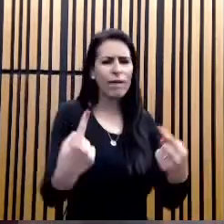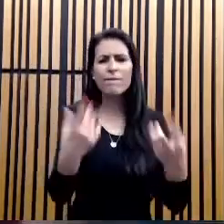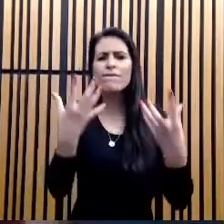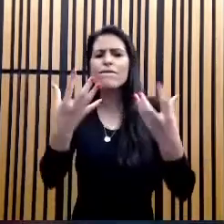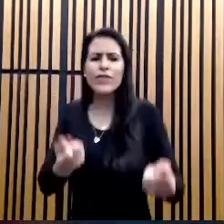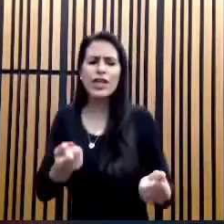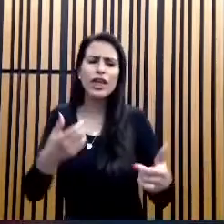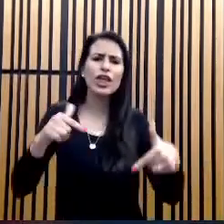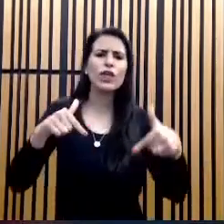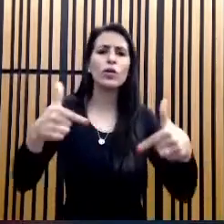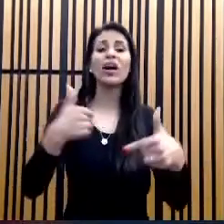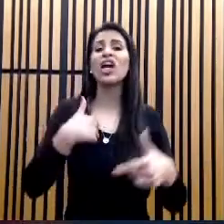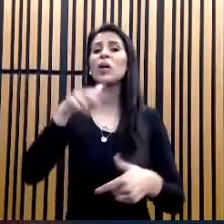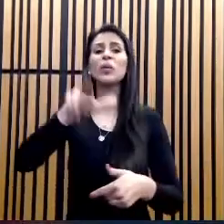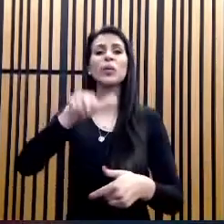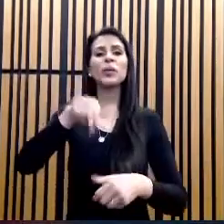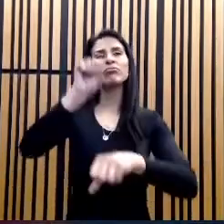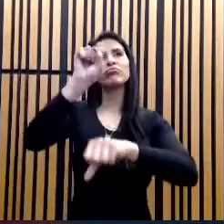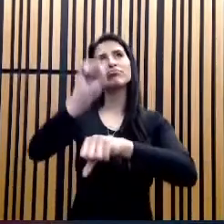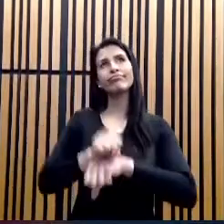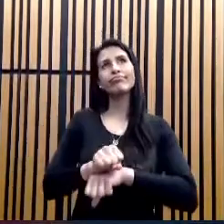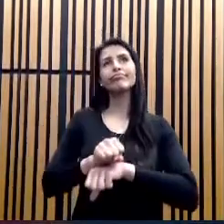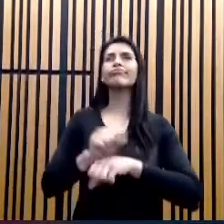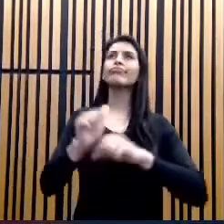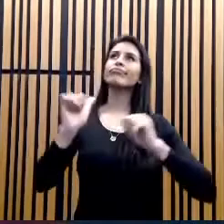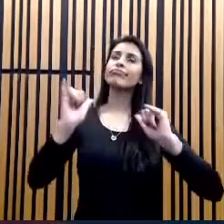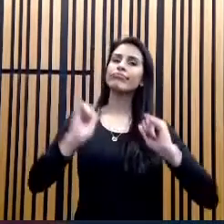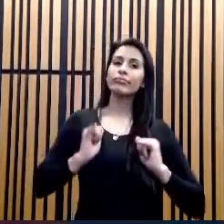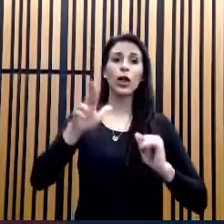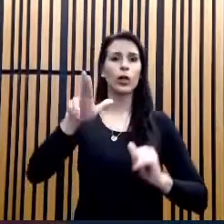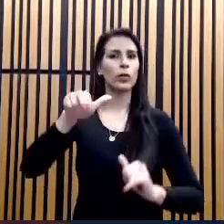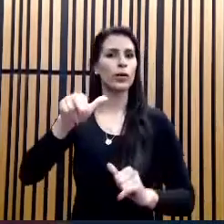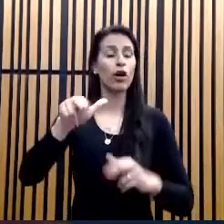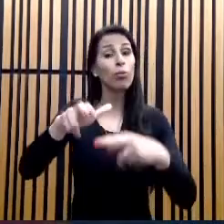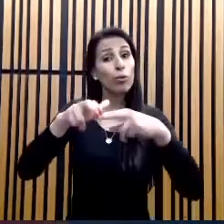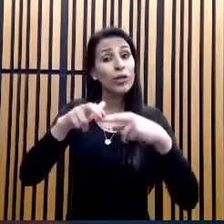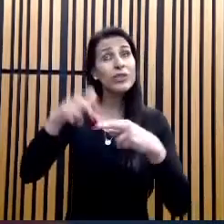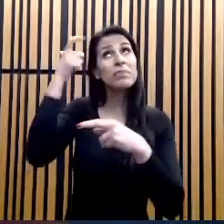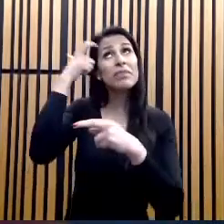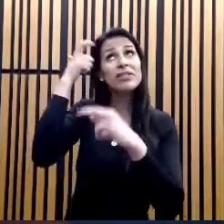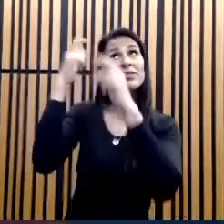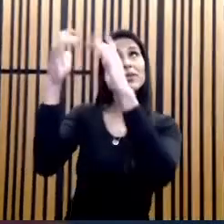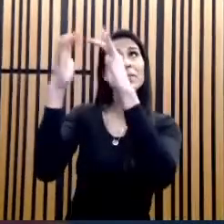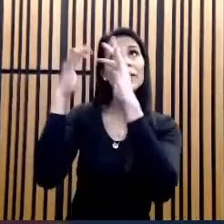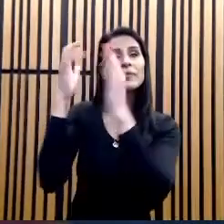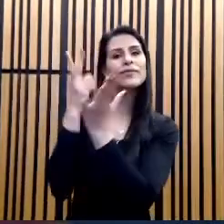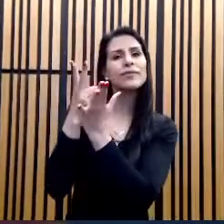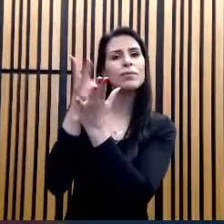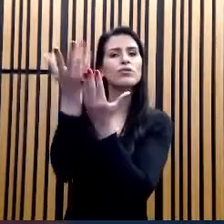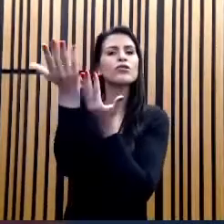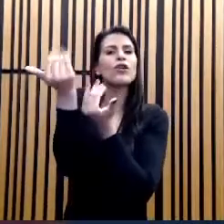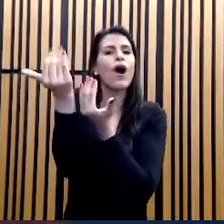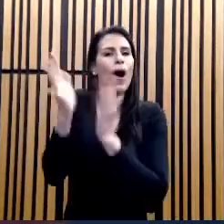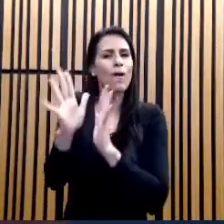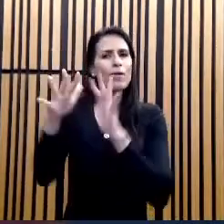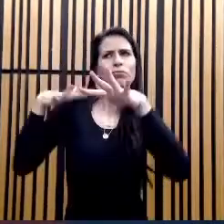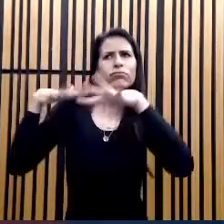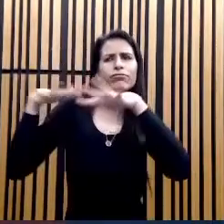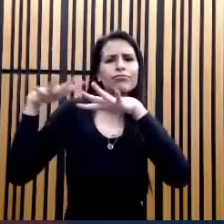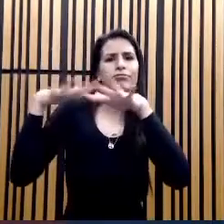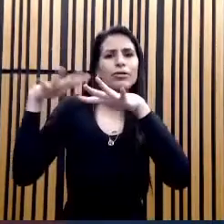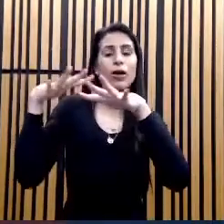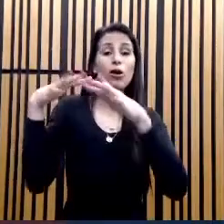pessoa que parou. E eu acho que é por isso que minha mente sempre ficou jovem e muito ativa. Porque eu acho que no momento que a